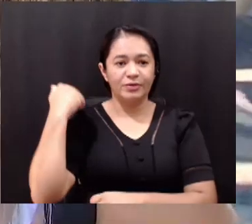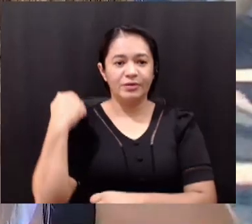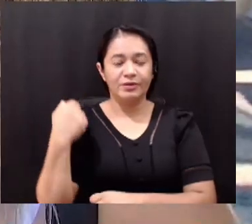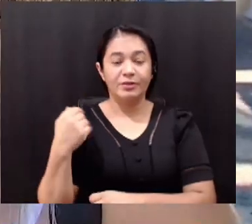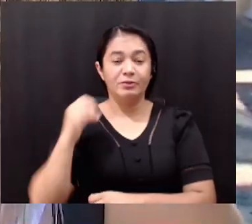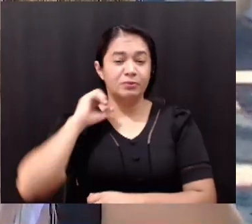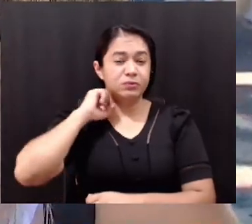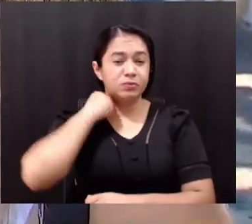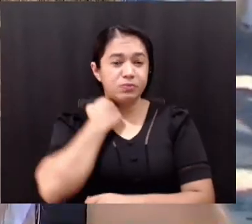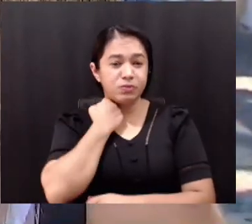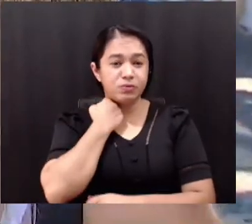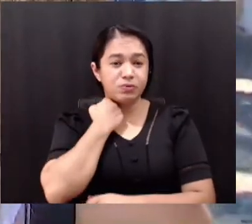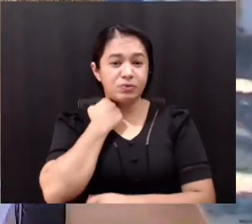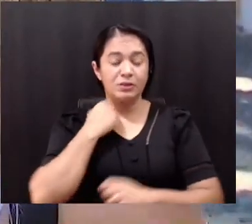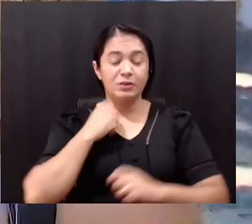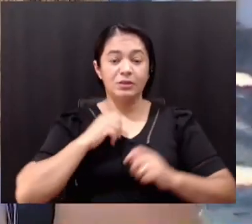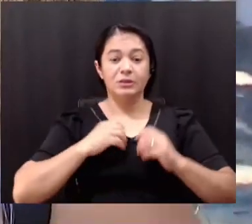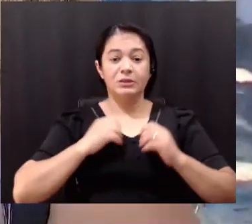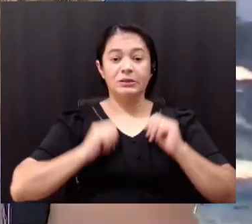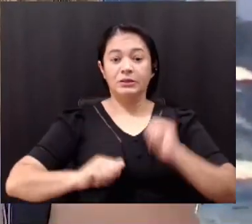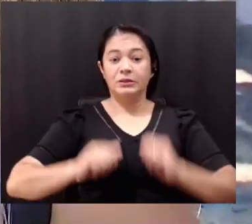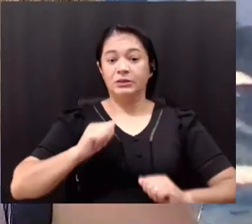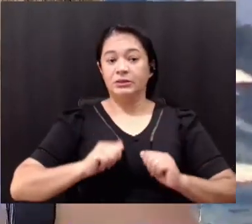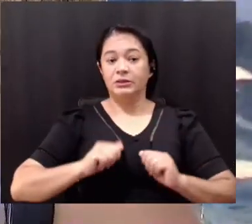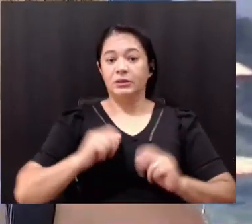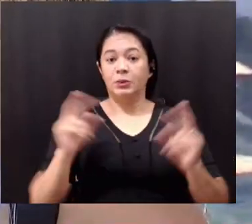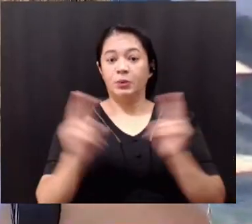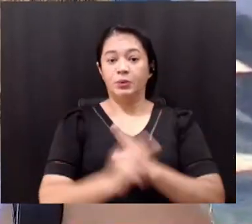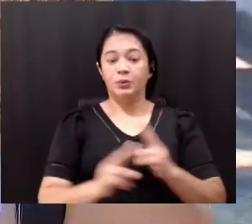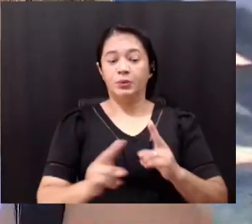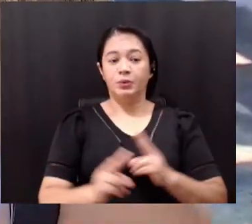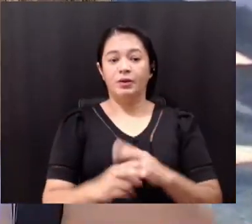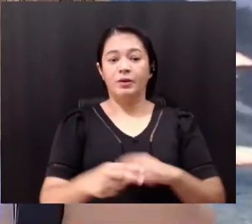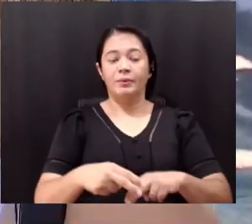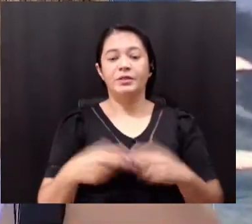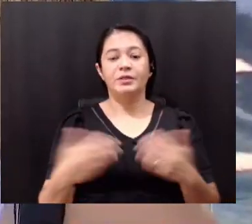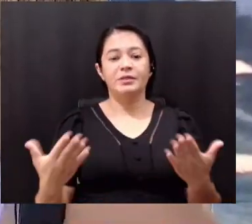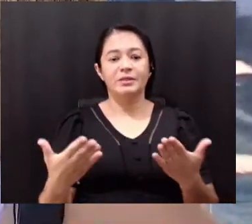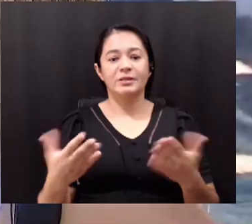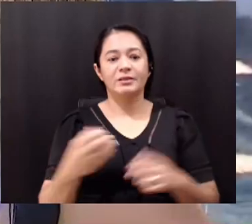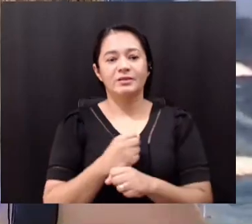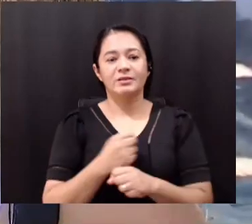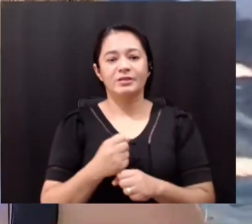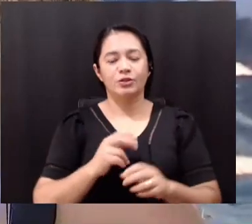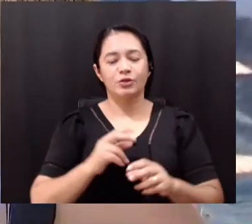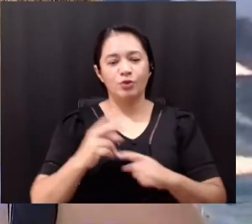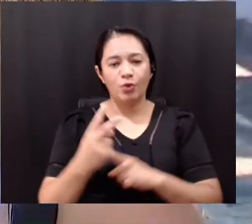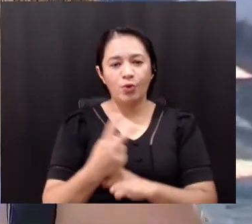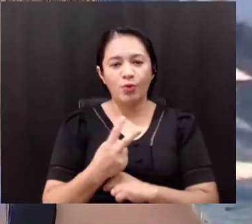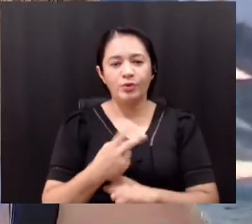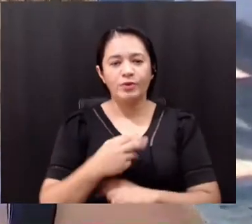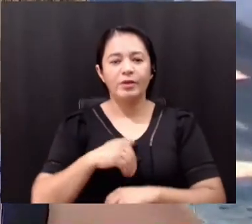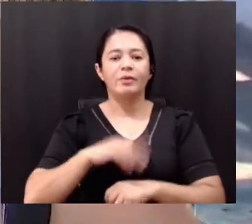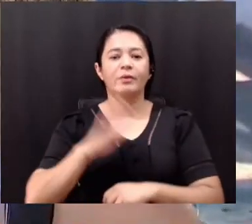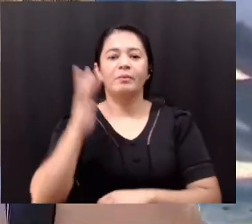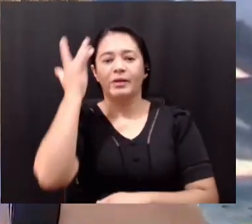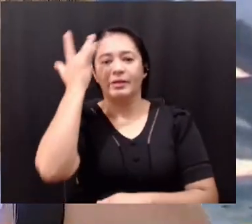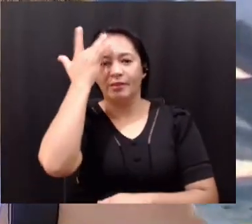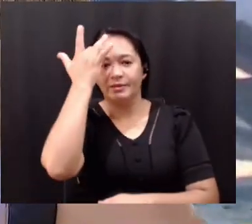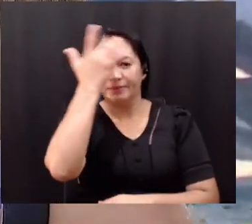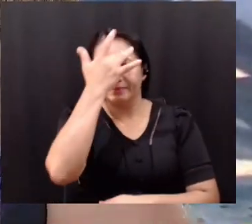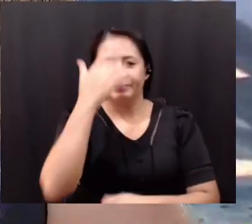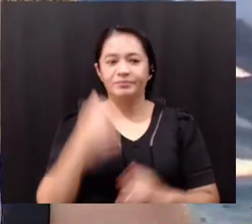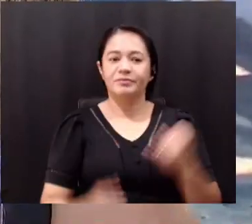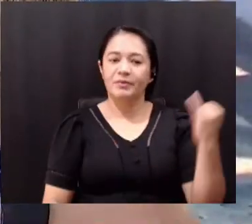uma crise de ansiedade. Então, esse ano eu estou me ponderando mais, cuidando mais da saúde mental. Importante, É né? importante, além